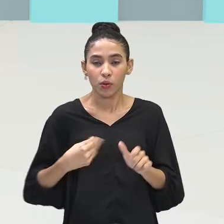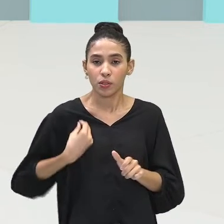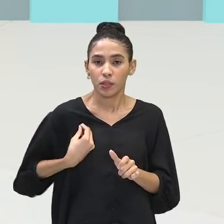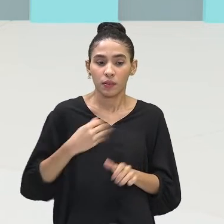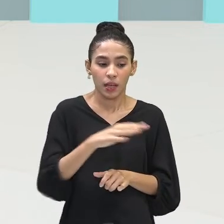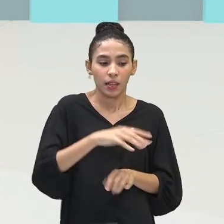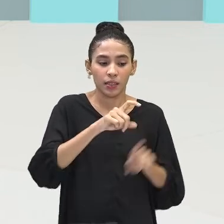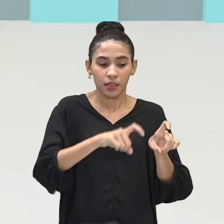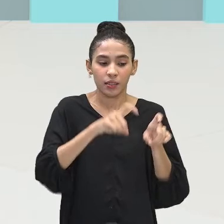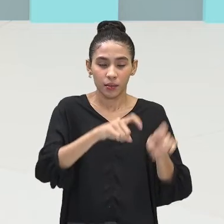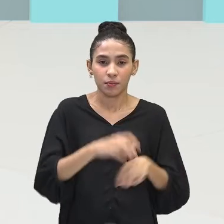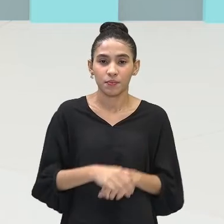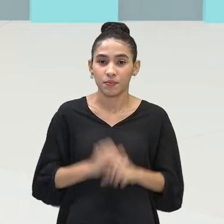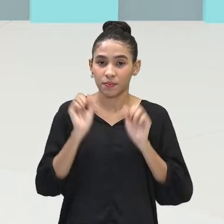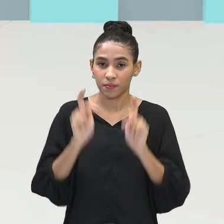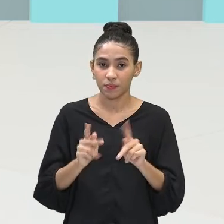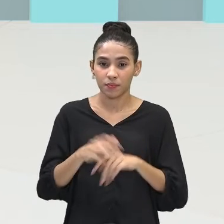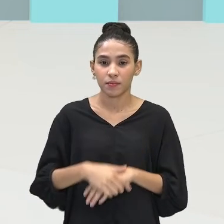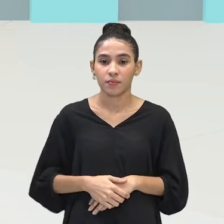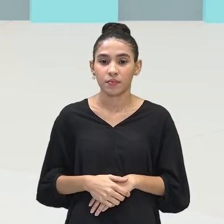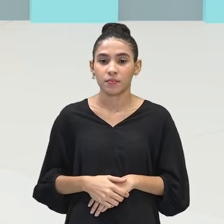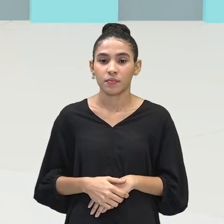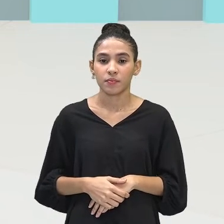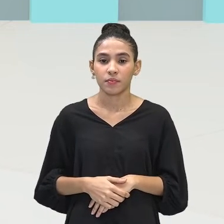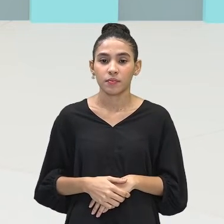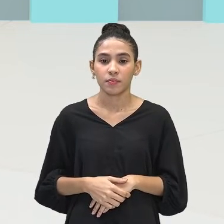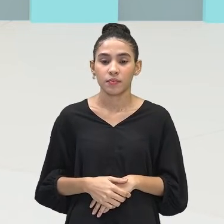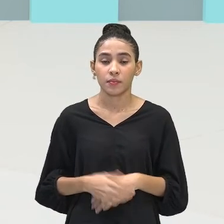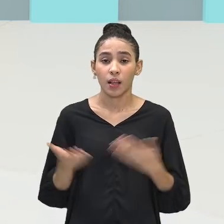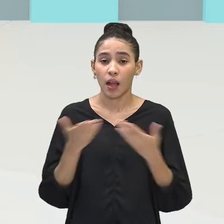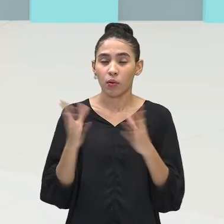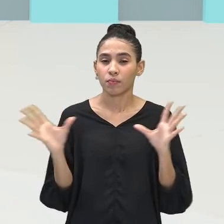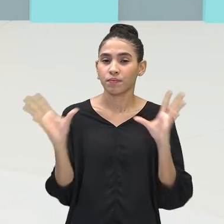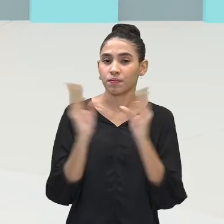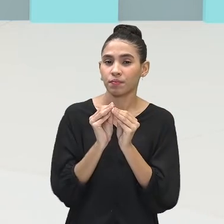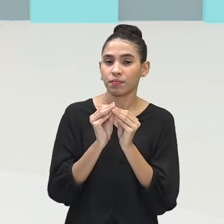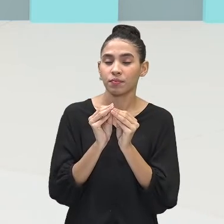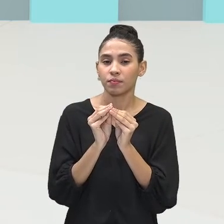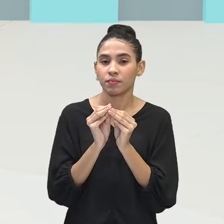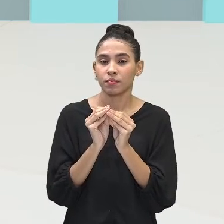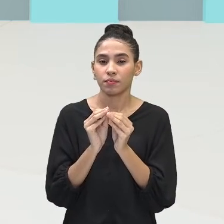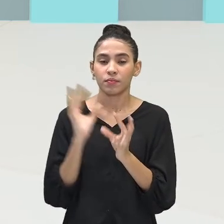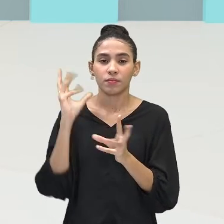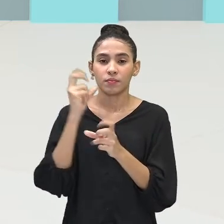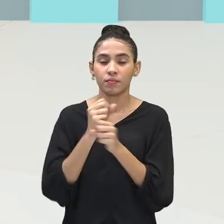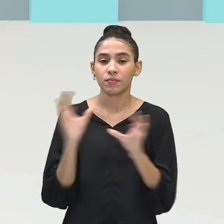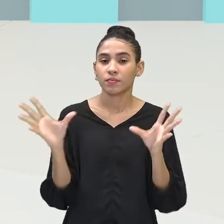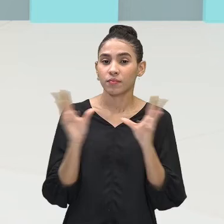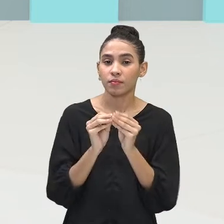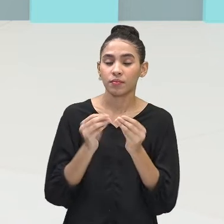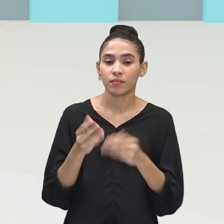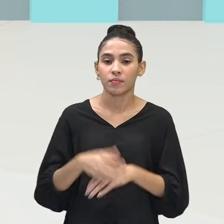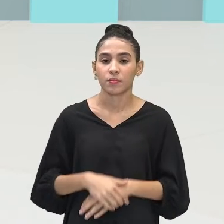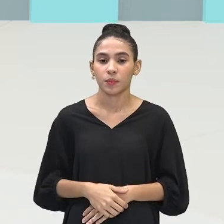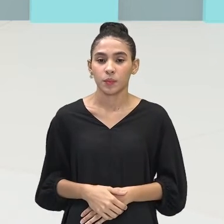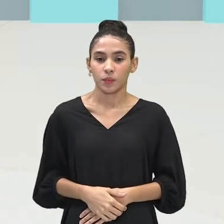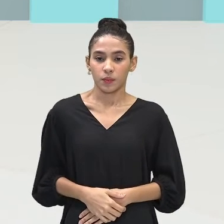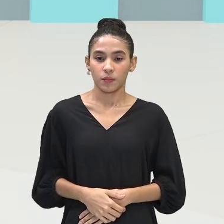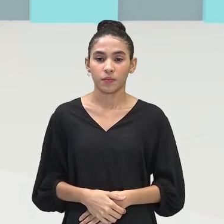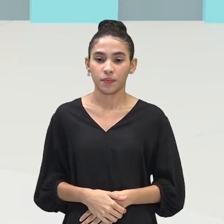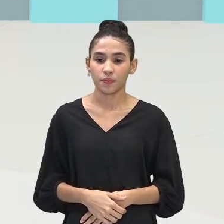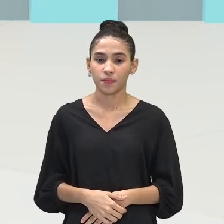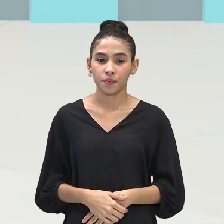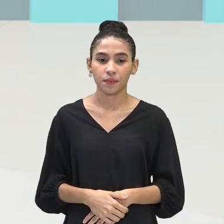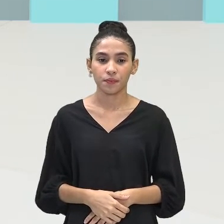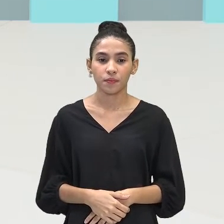campo, etc. Tá bom? Agora vamos só fazer uma síntese, um recapítulo do que nós vimos durante a aula. Acompanhe